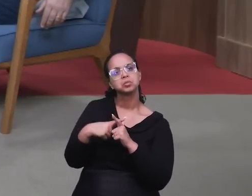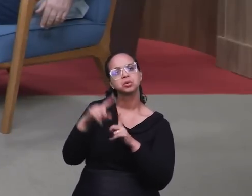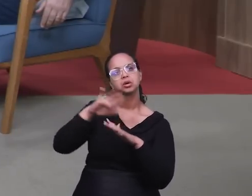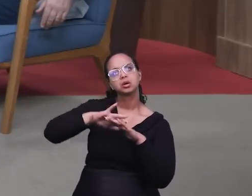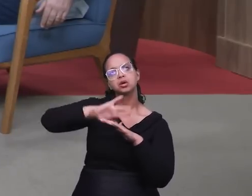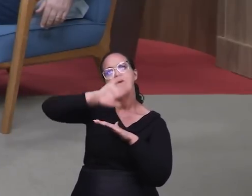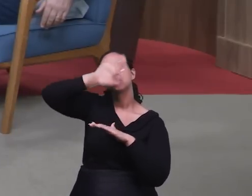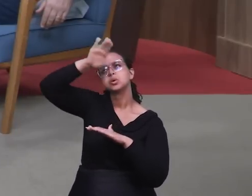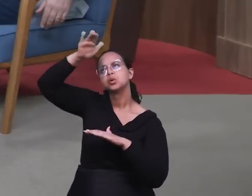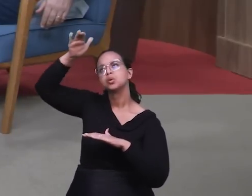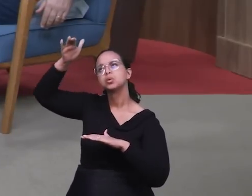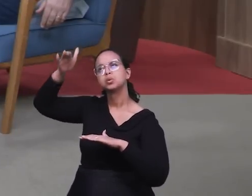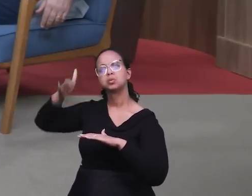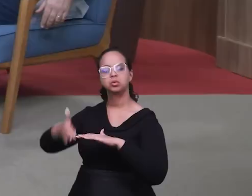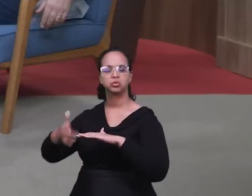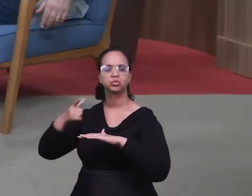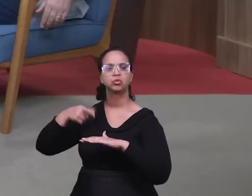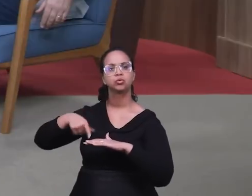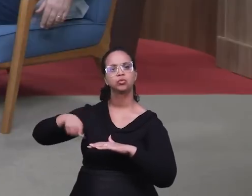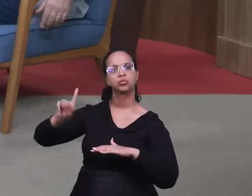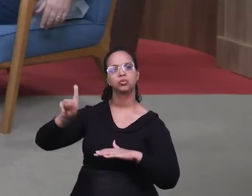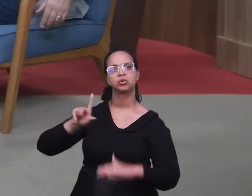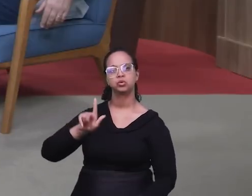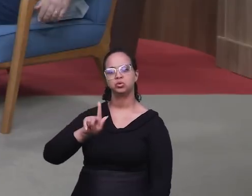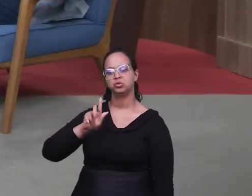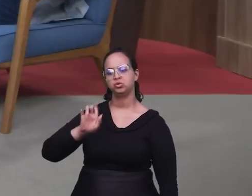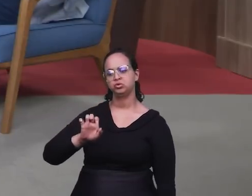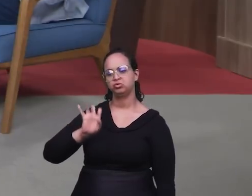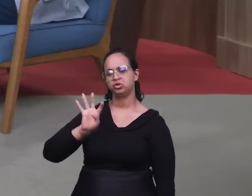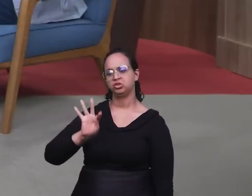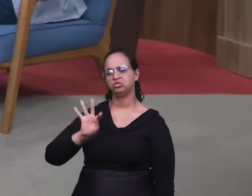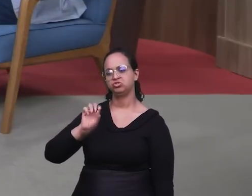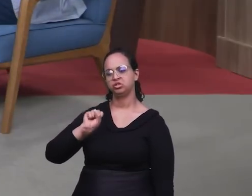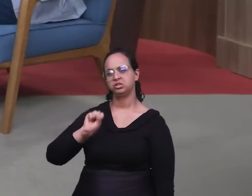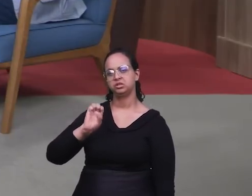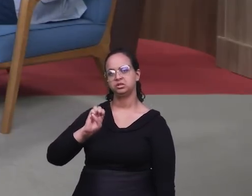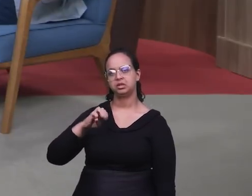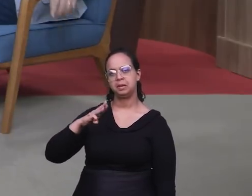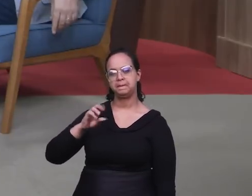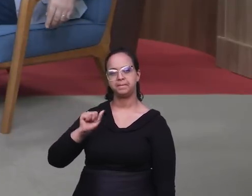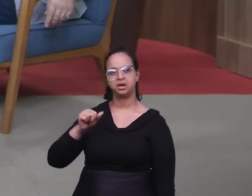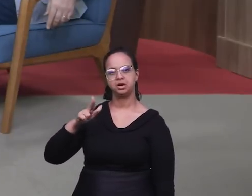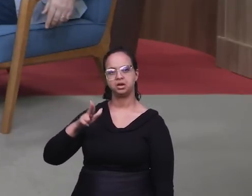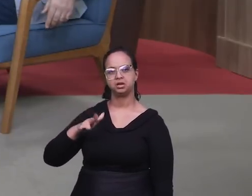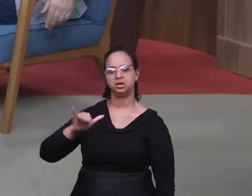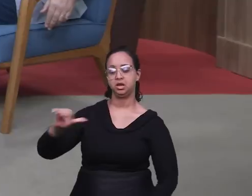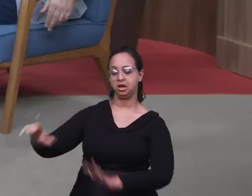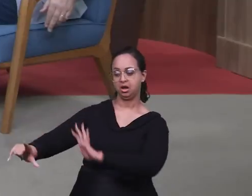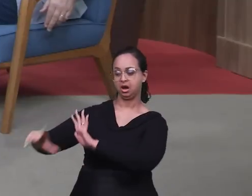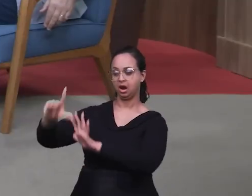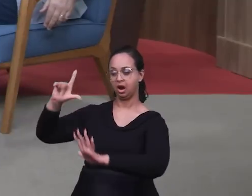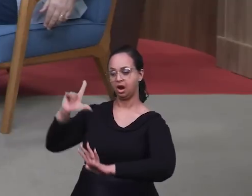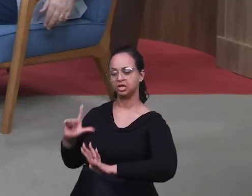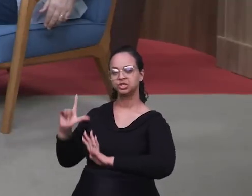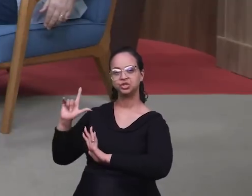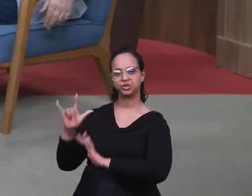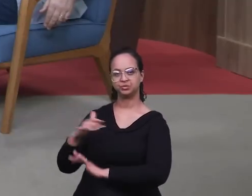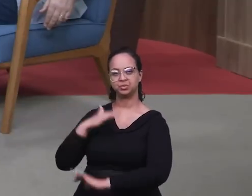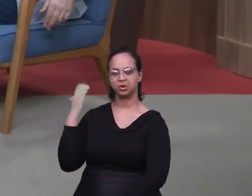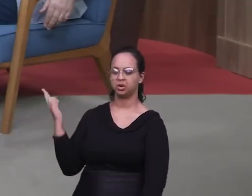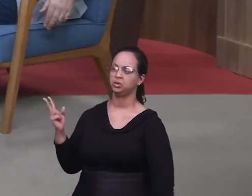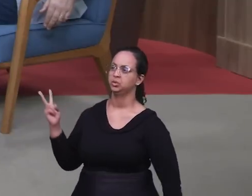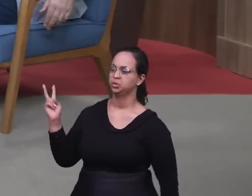que é o monte da prensa. Ali Que foi na véspera da prisão e morte dele. Exatamente,